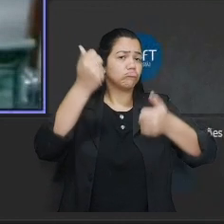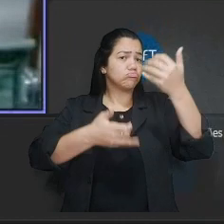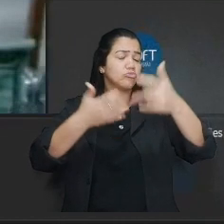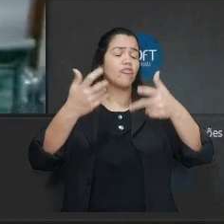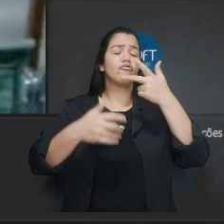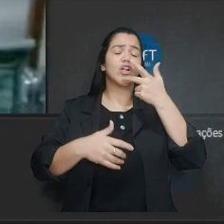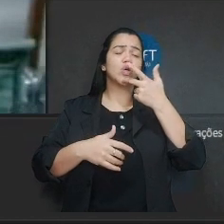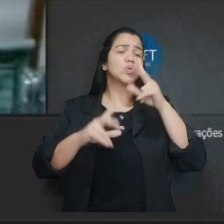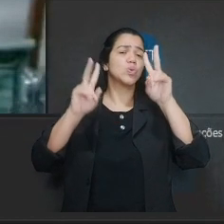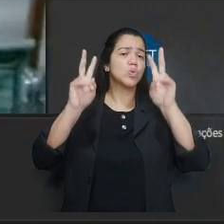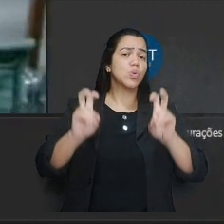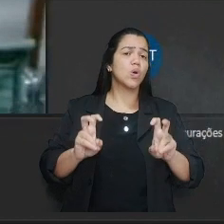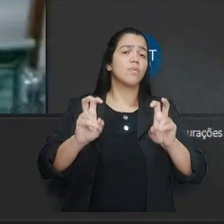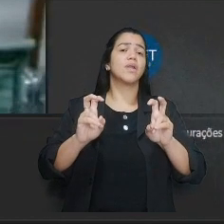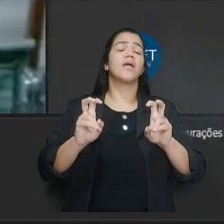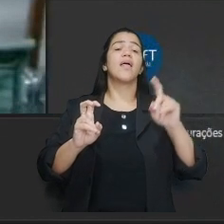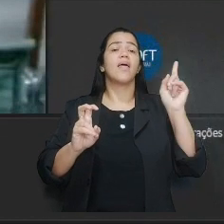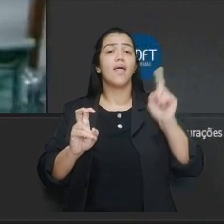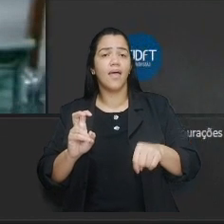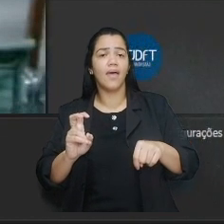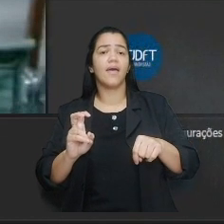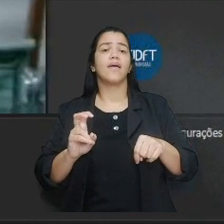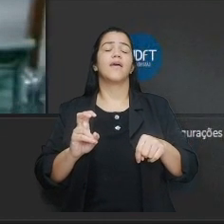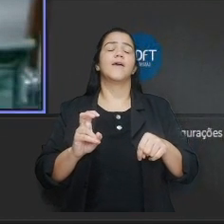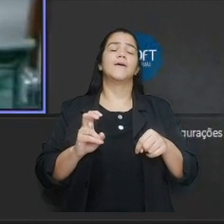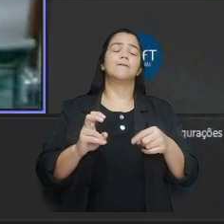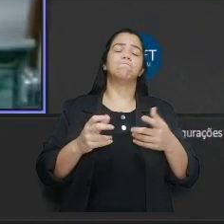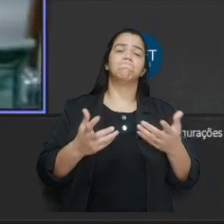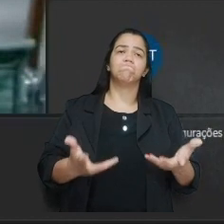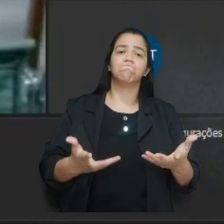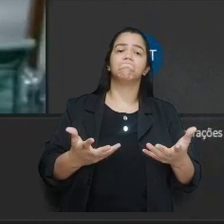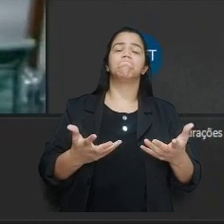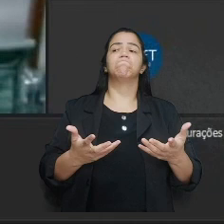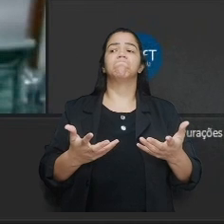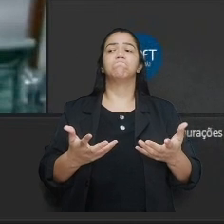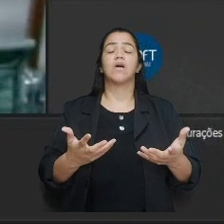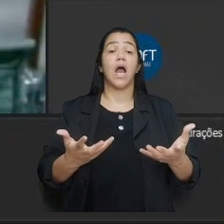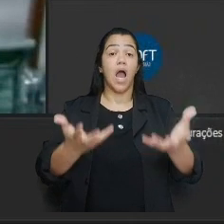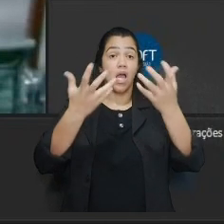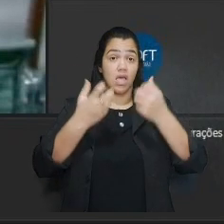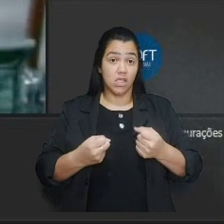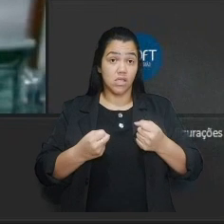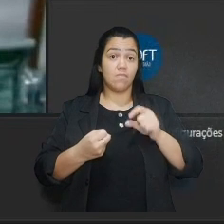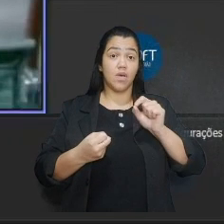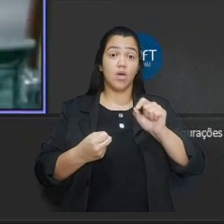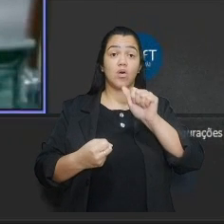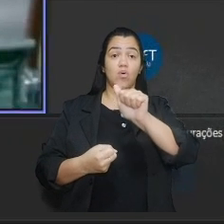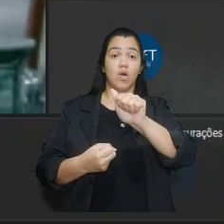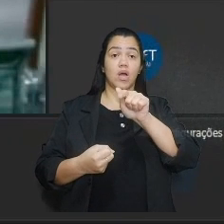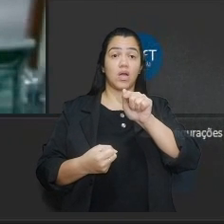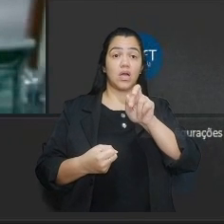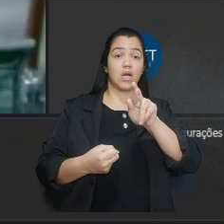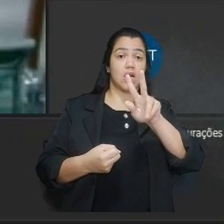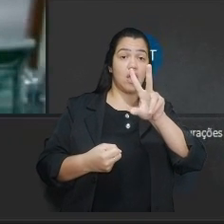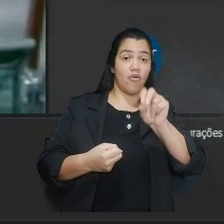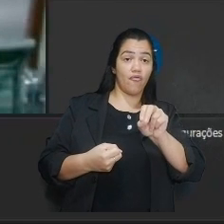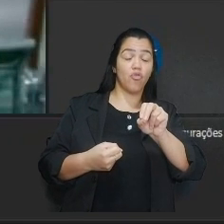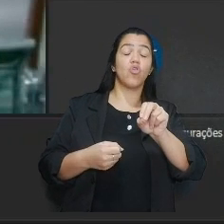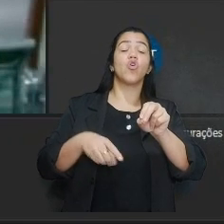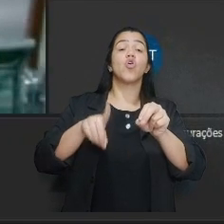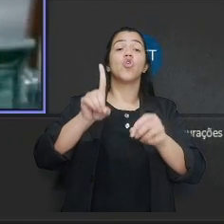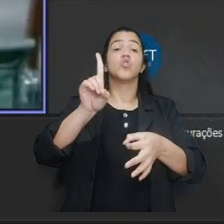Todos esses fatores, excelências, foram trazidos e ao receber o